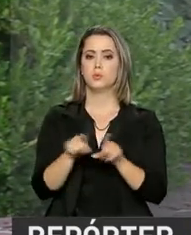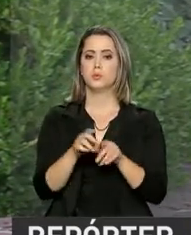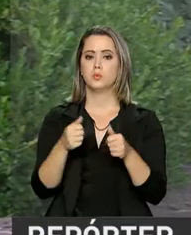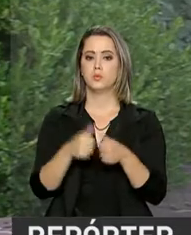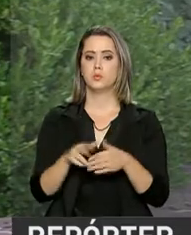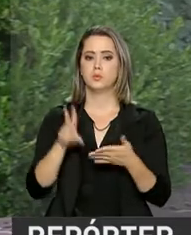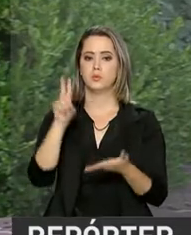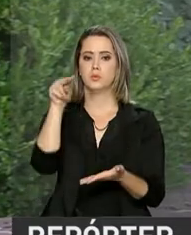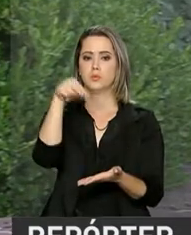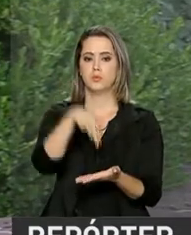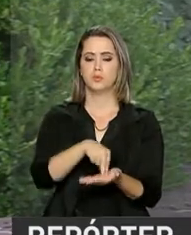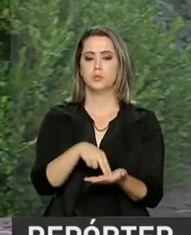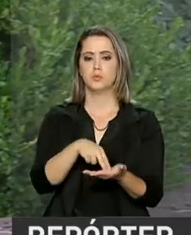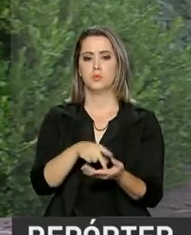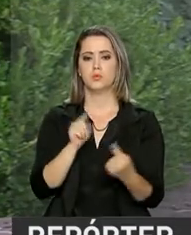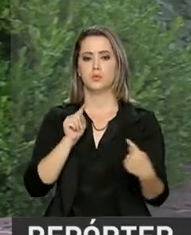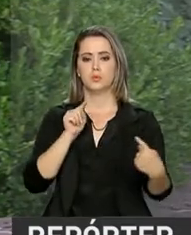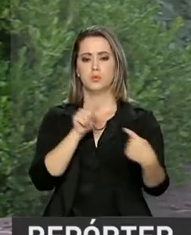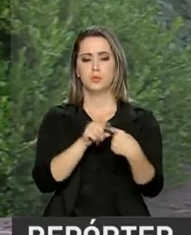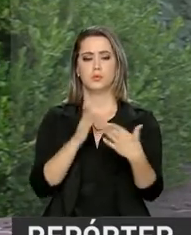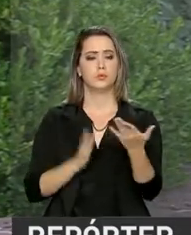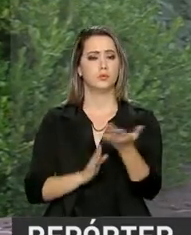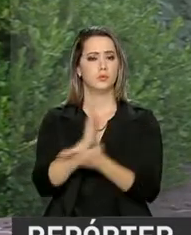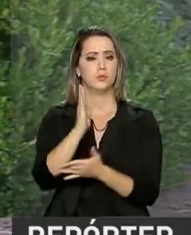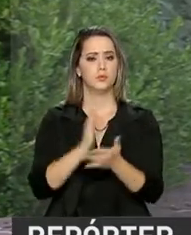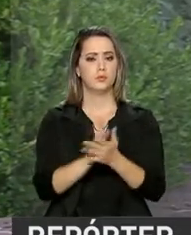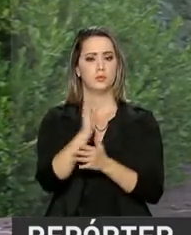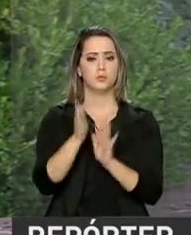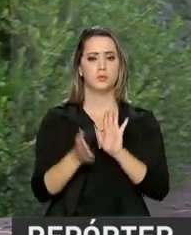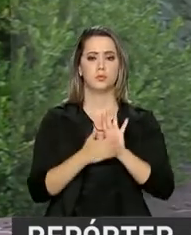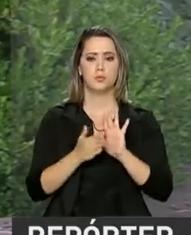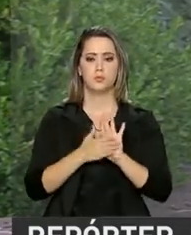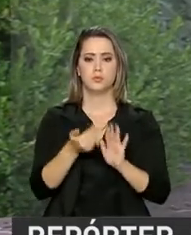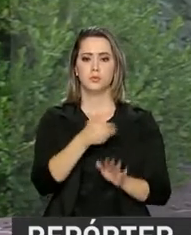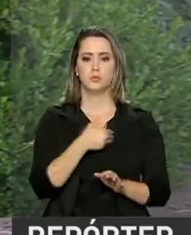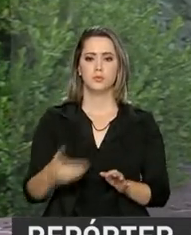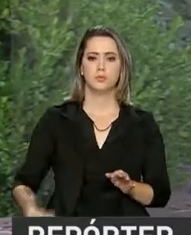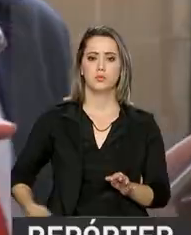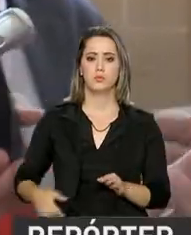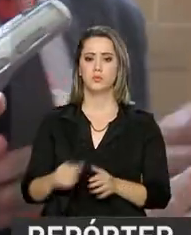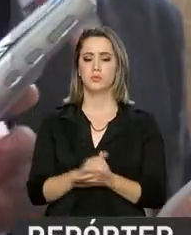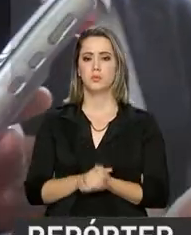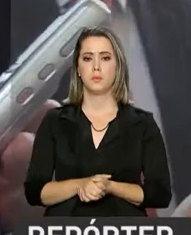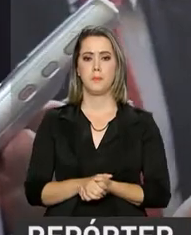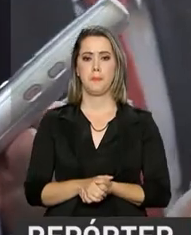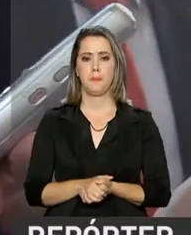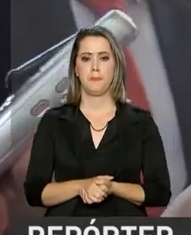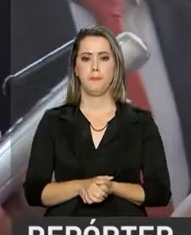firmes no objetivo de aprovar as reformas propostas pelo governo